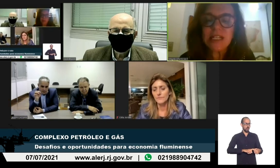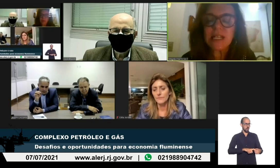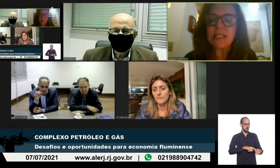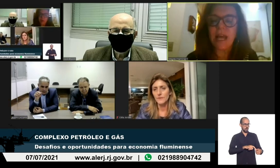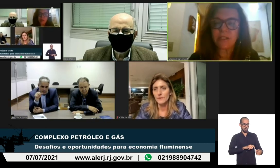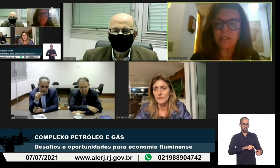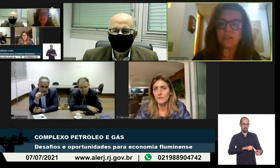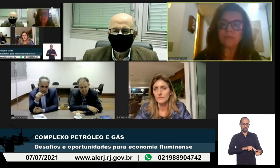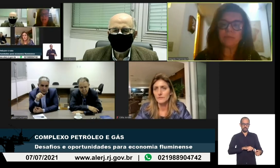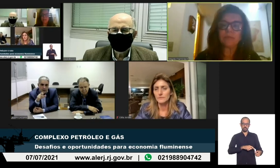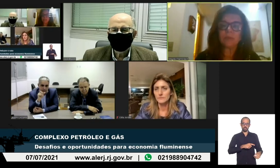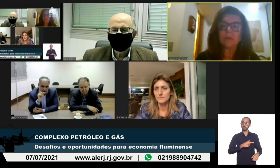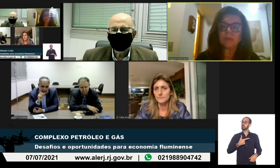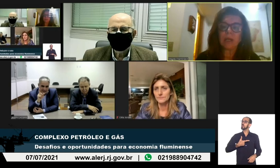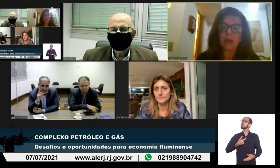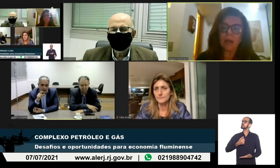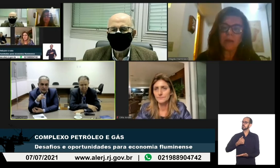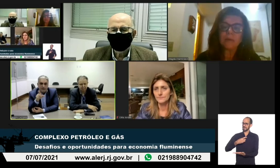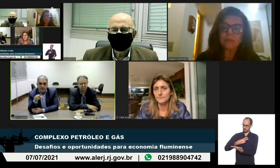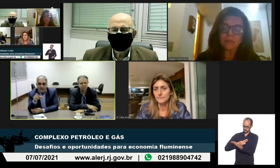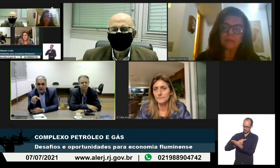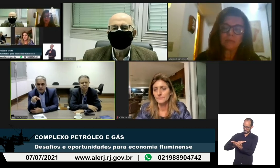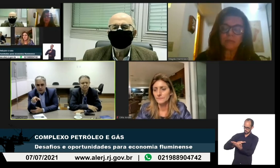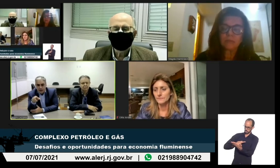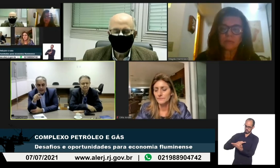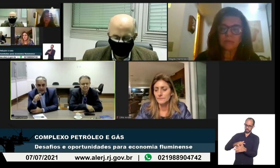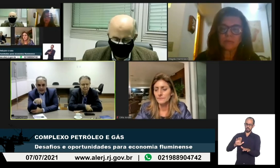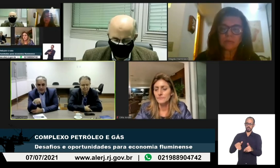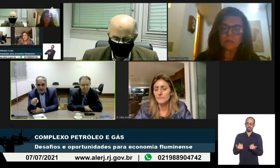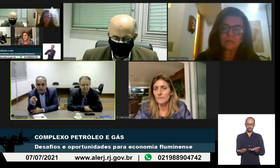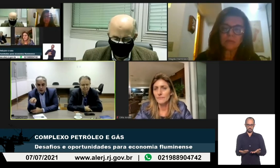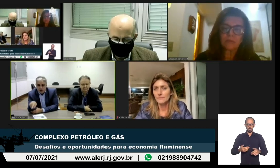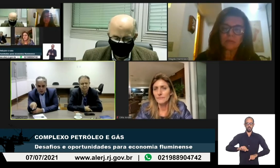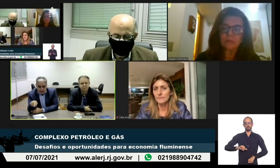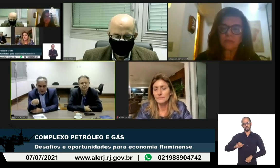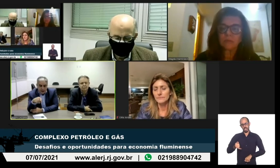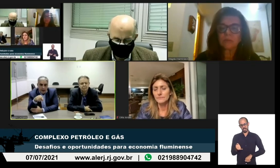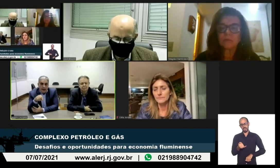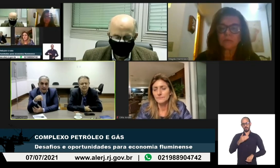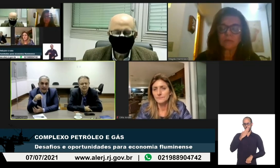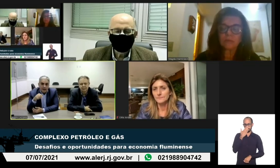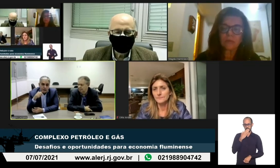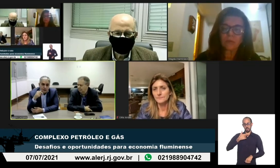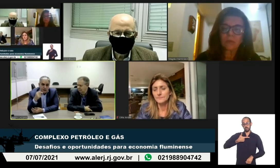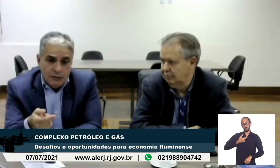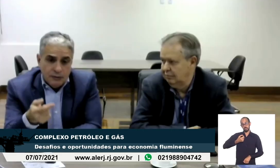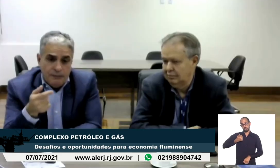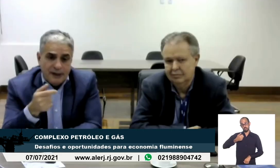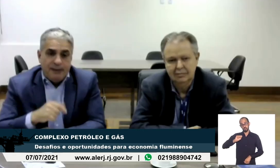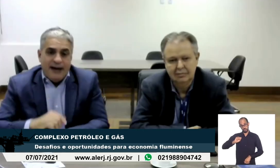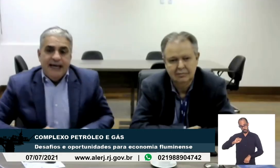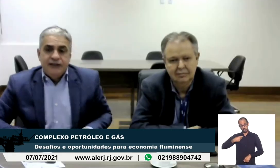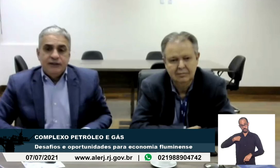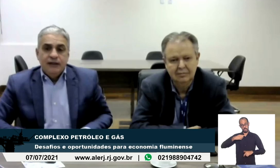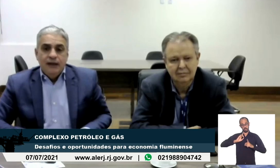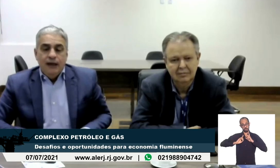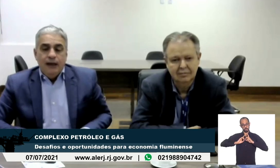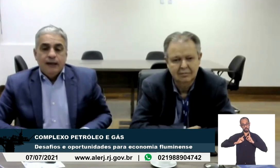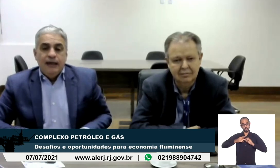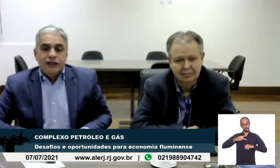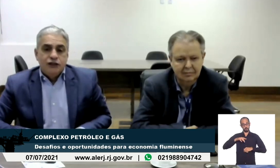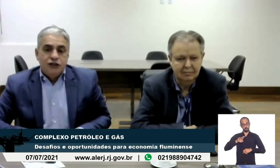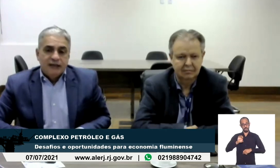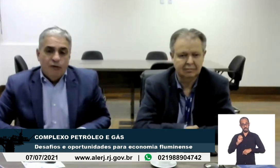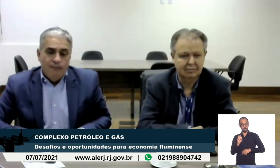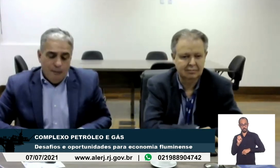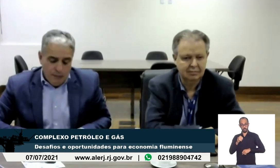Depois foi 17. 17, então foi fevereiro de... Janeiro, fevereiro de 18. E aí eu discutia com Pedro Parente